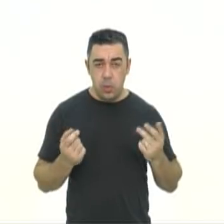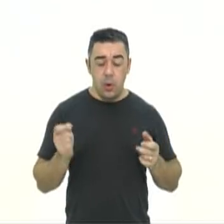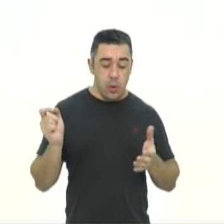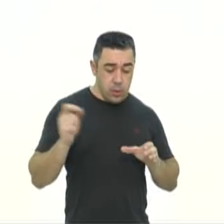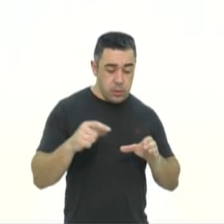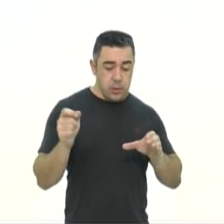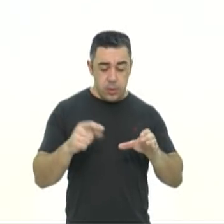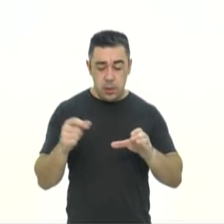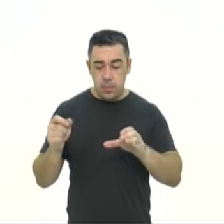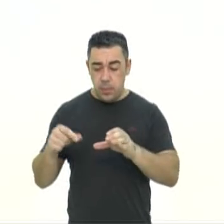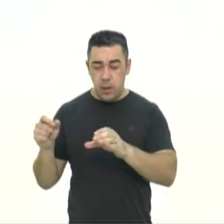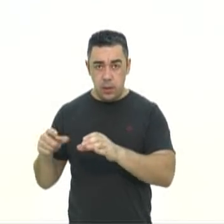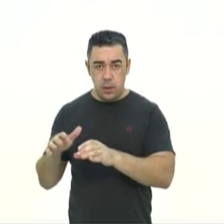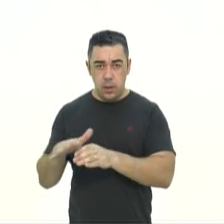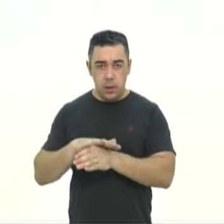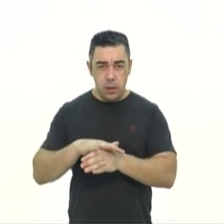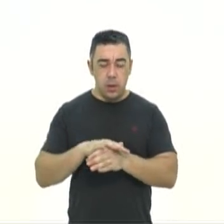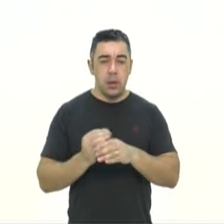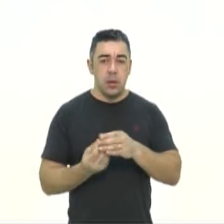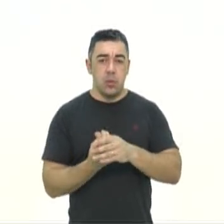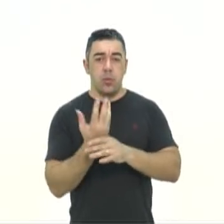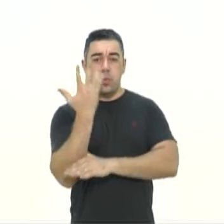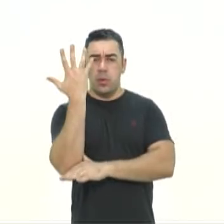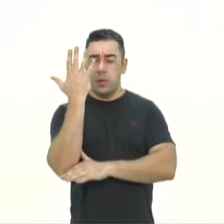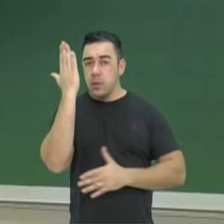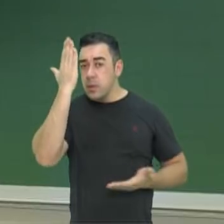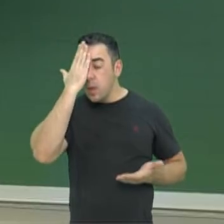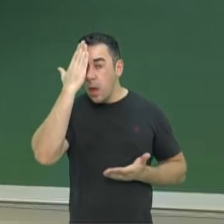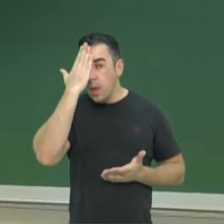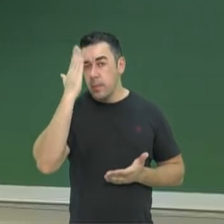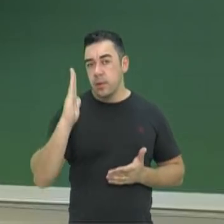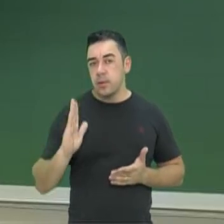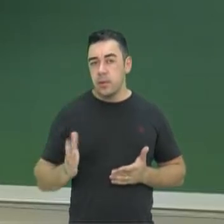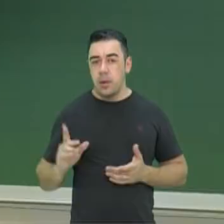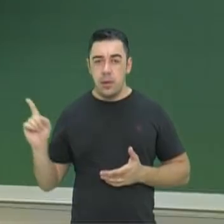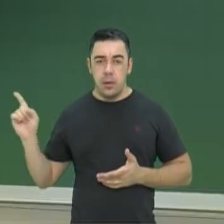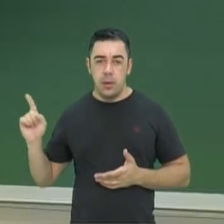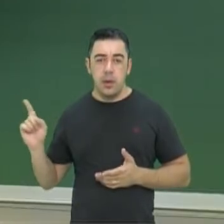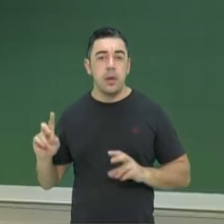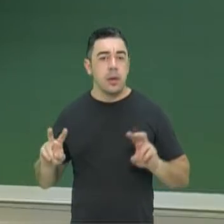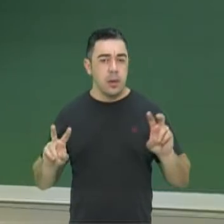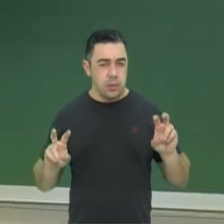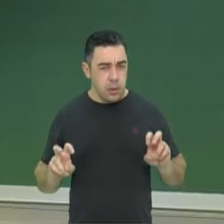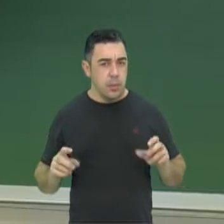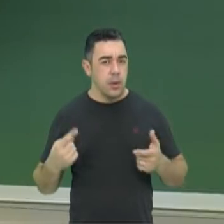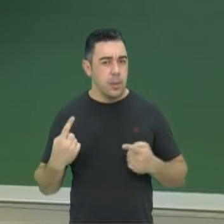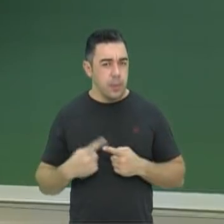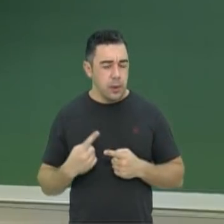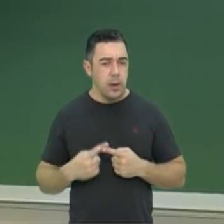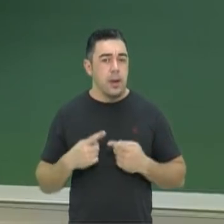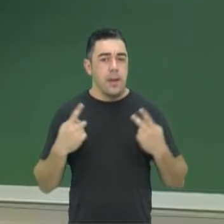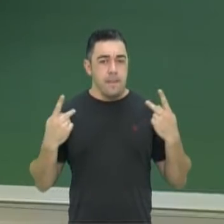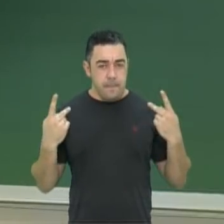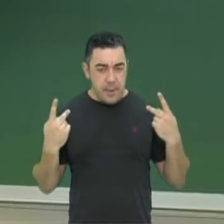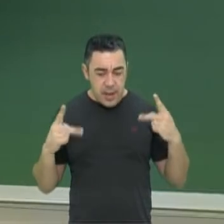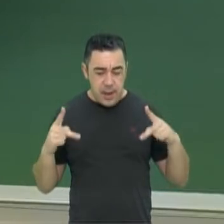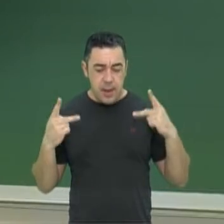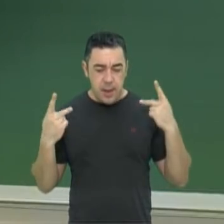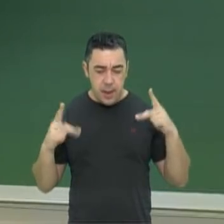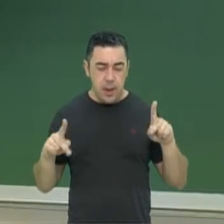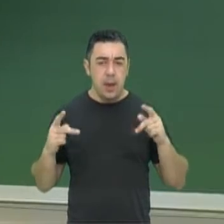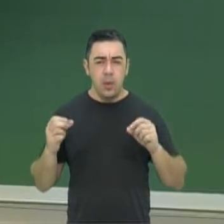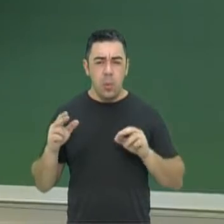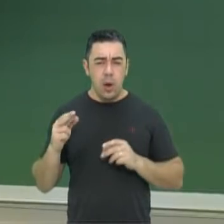quem semeia. A gente já sabe porque o autor diz, né, que o pregar tem que ser como